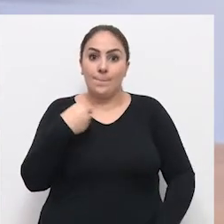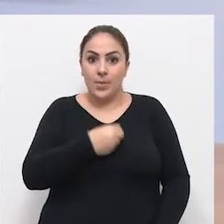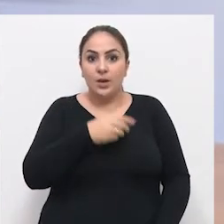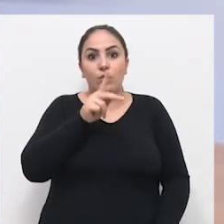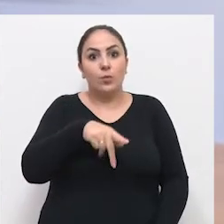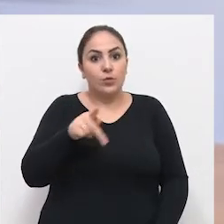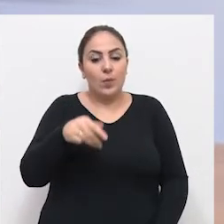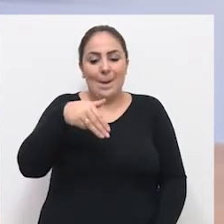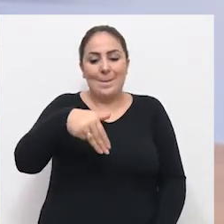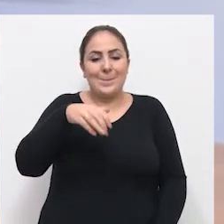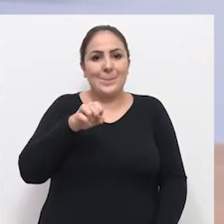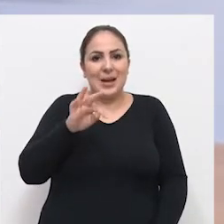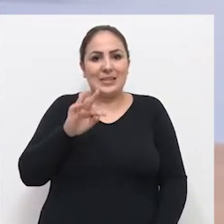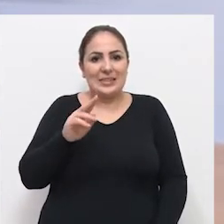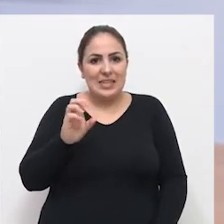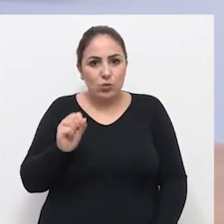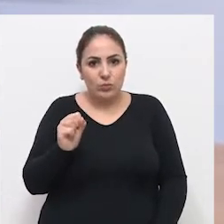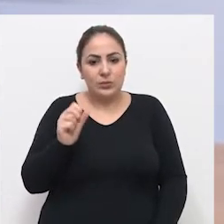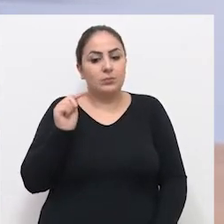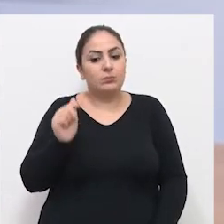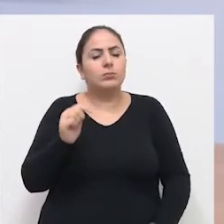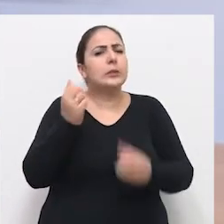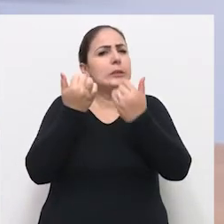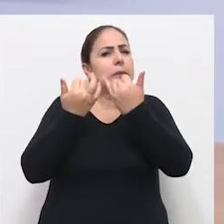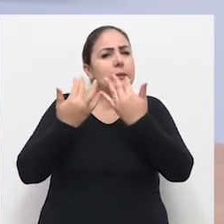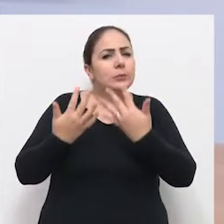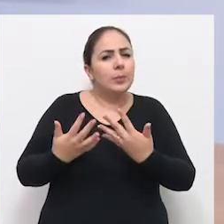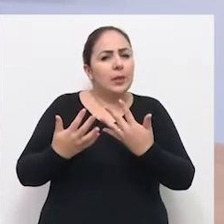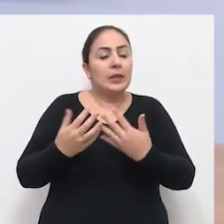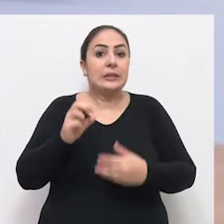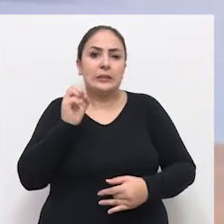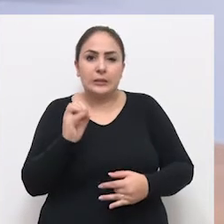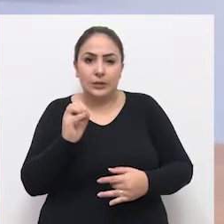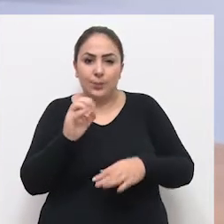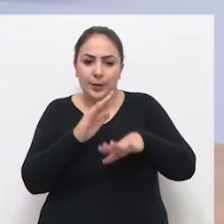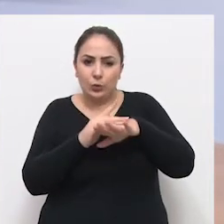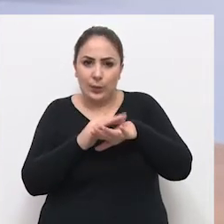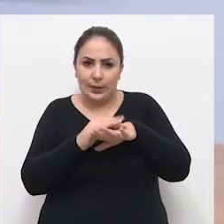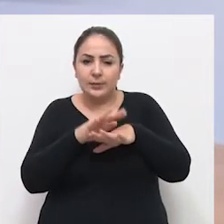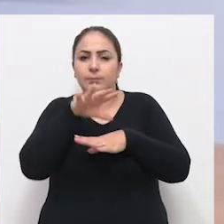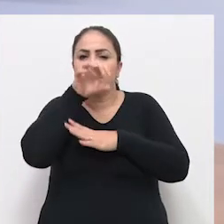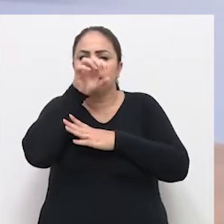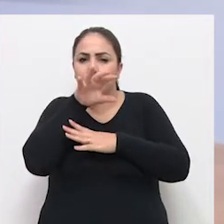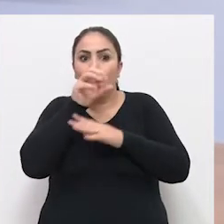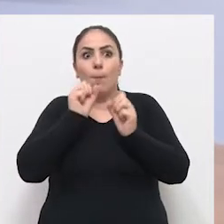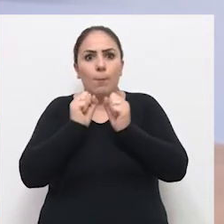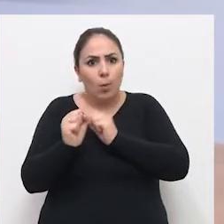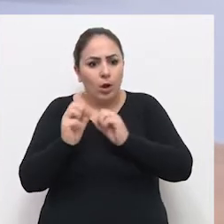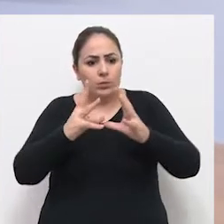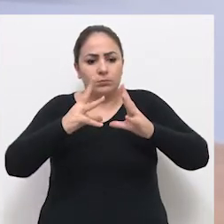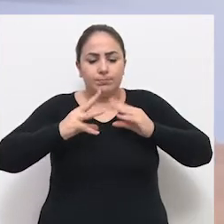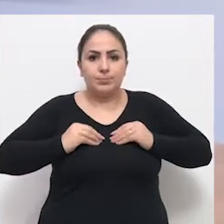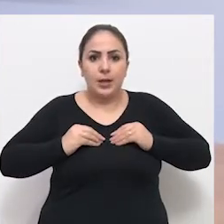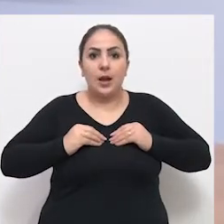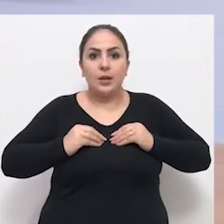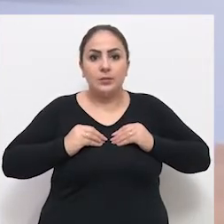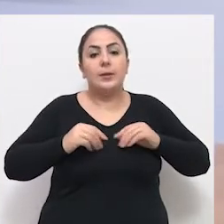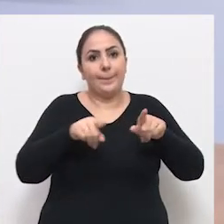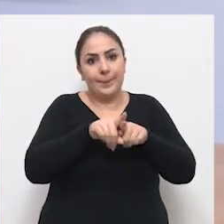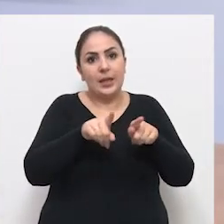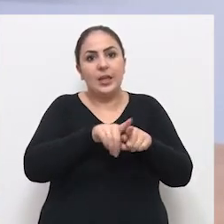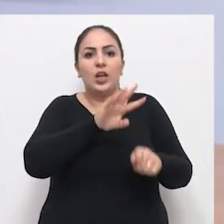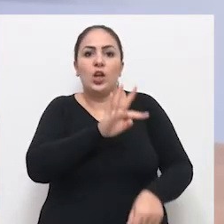e professor Matheus Picada Correa explica se uma doença respiratória pode ocasionar